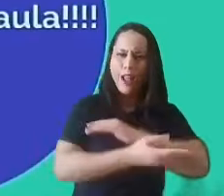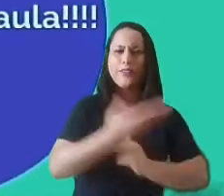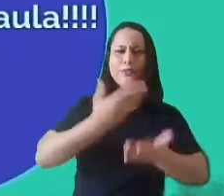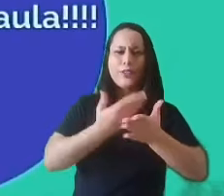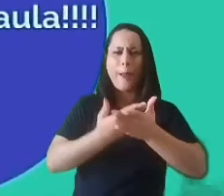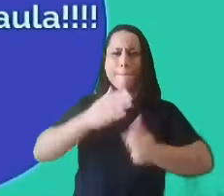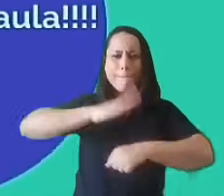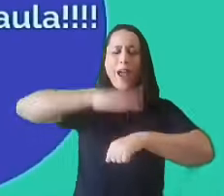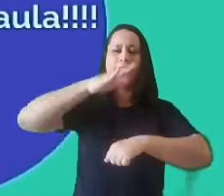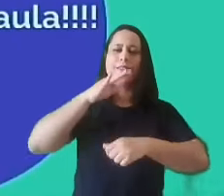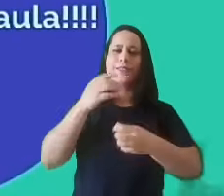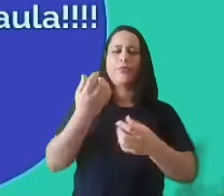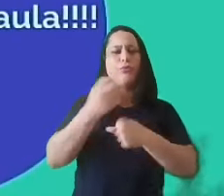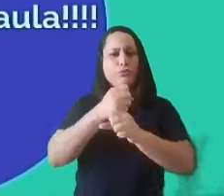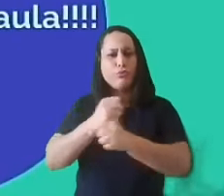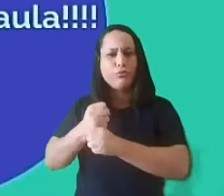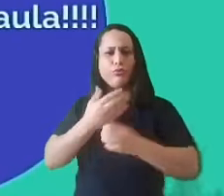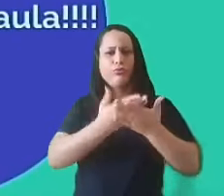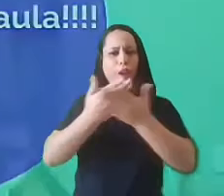Então, até a próxima aula.